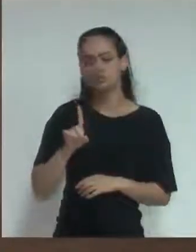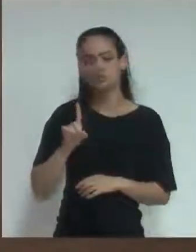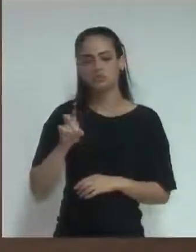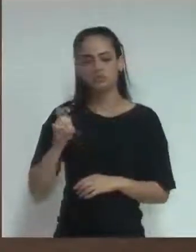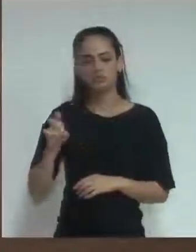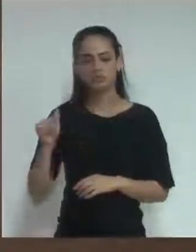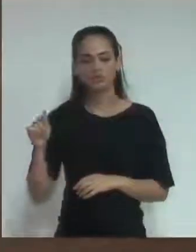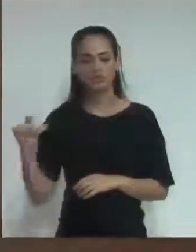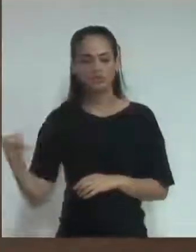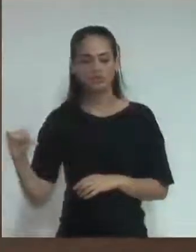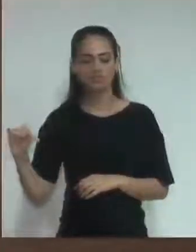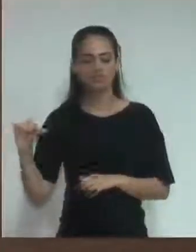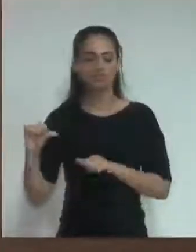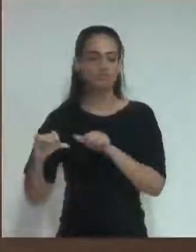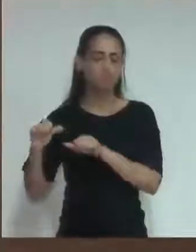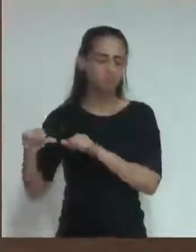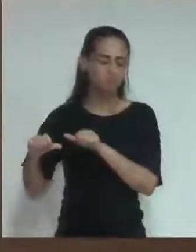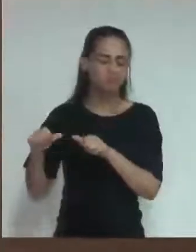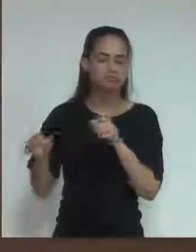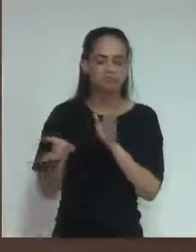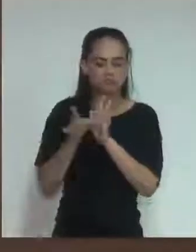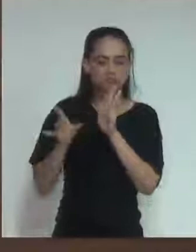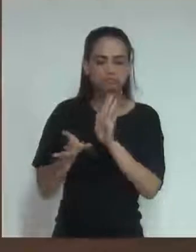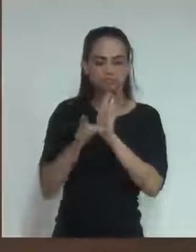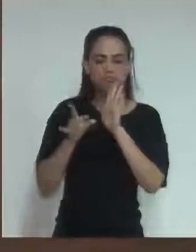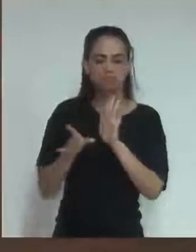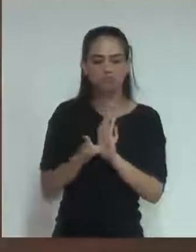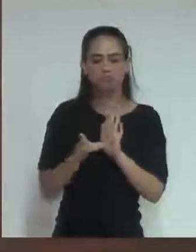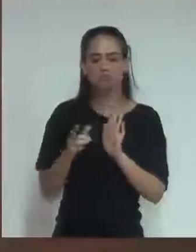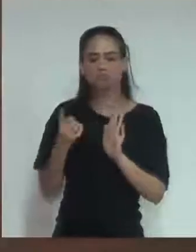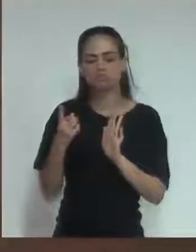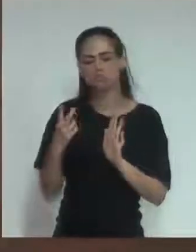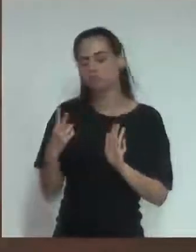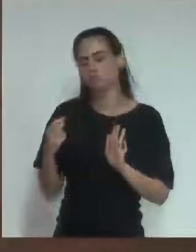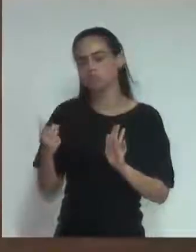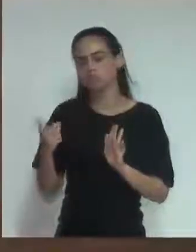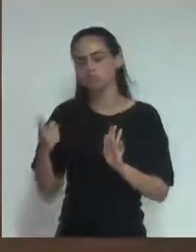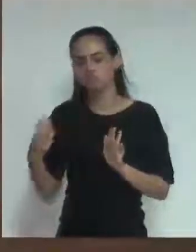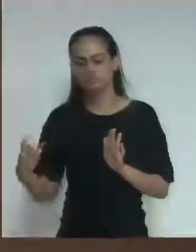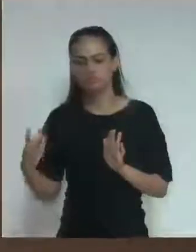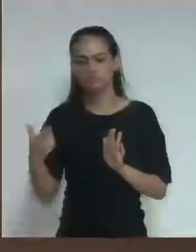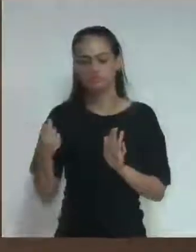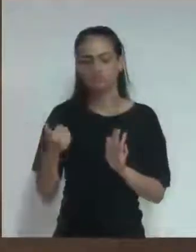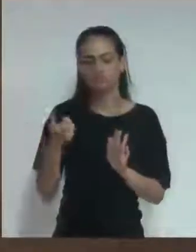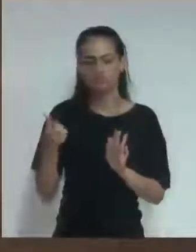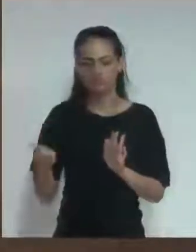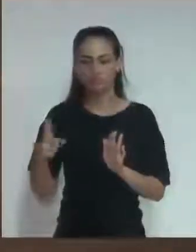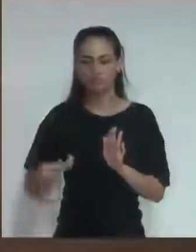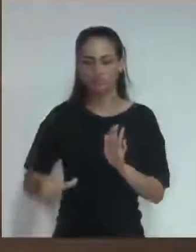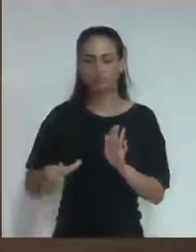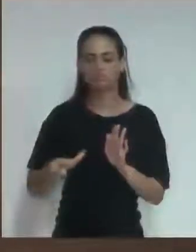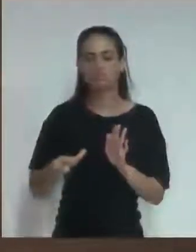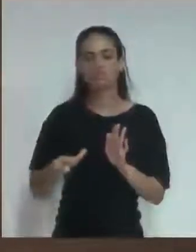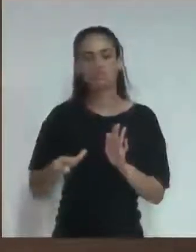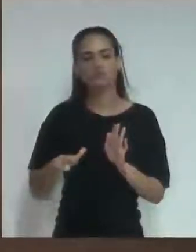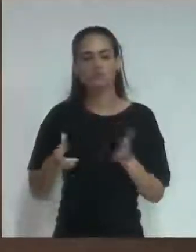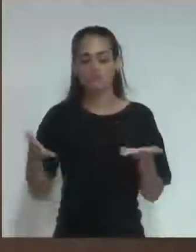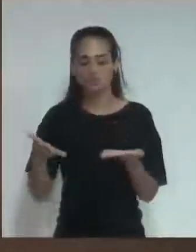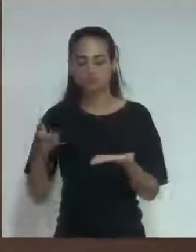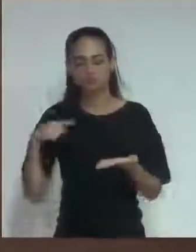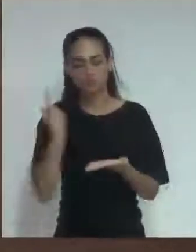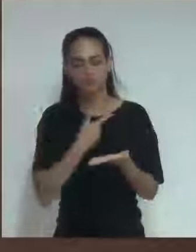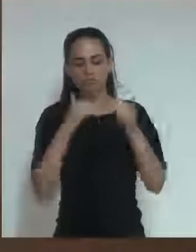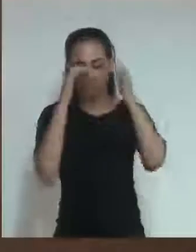várias alterações, várias emendas, em 2003, 2016 novamente, e é essa que baseou os trabalhos da